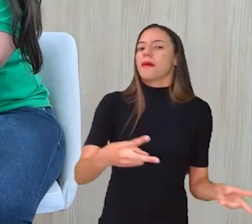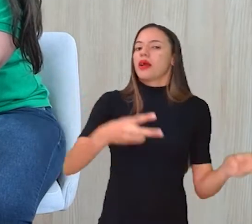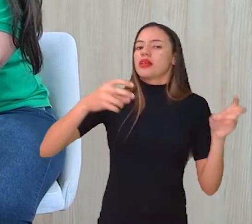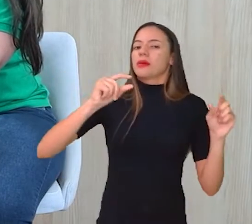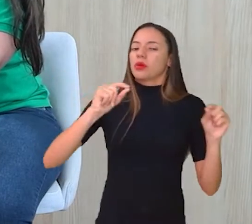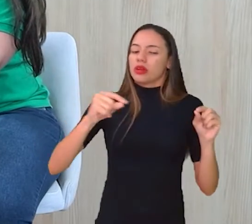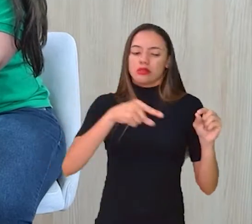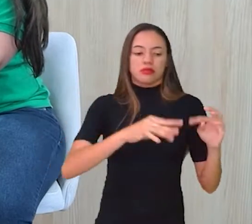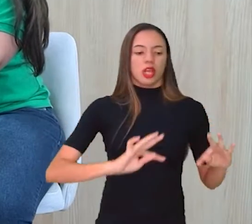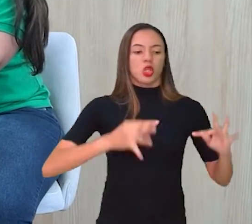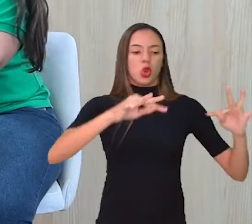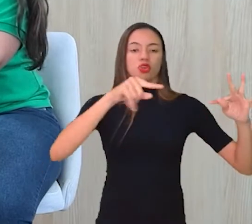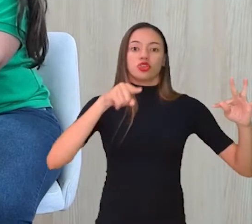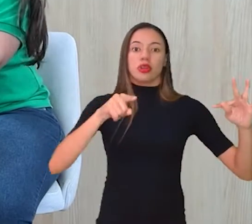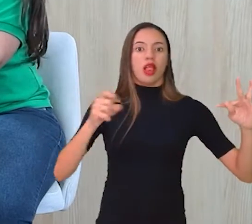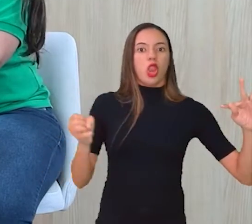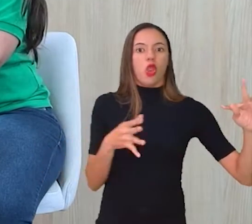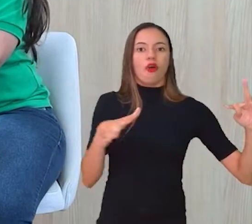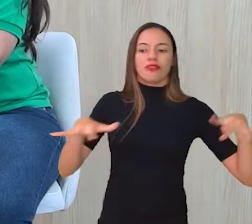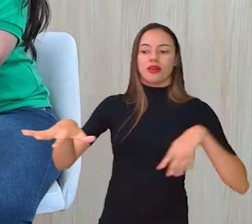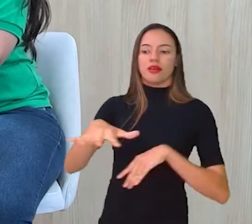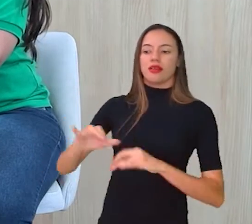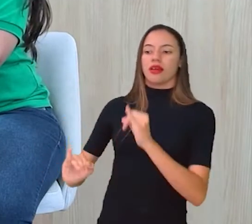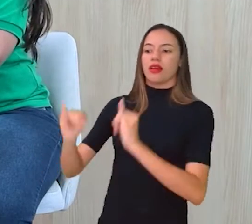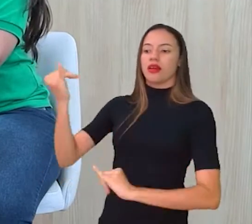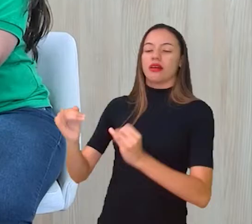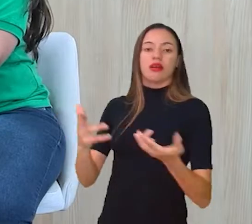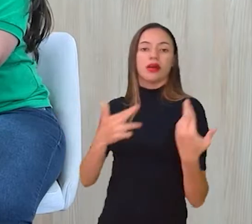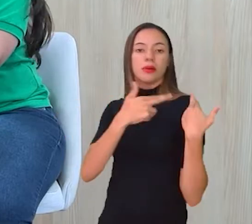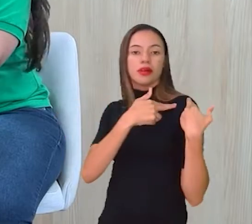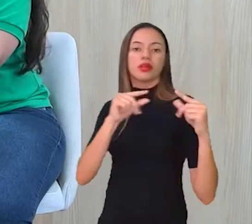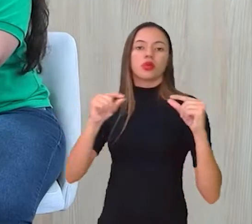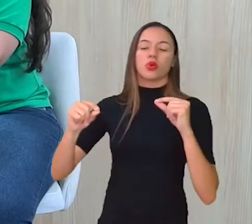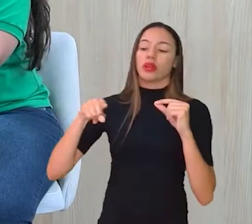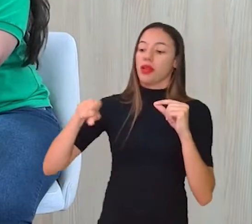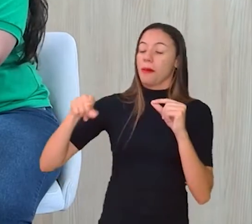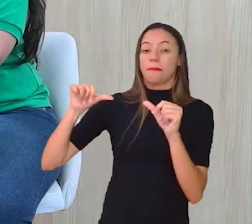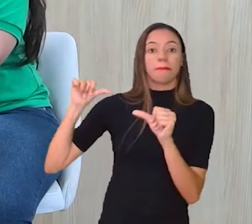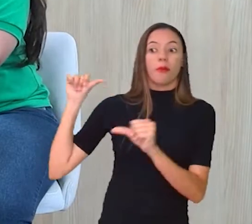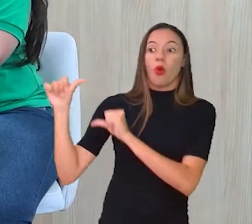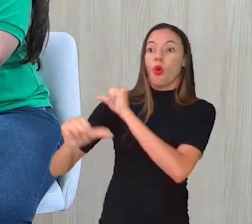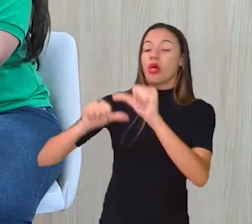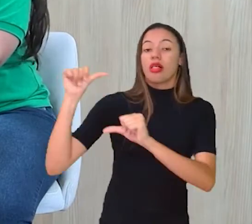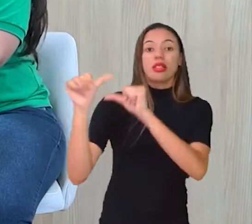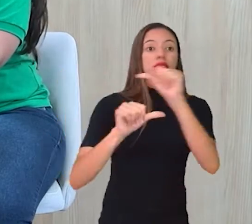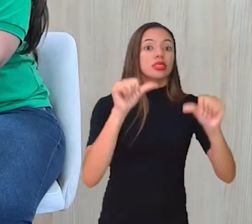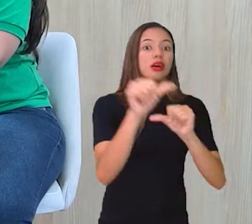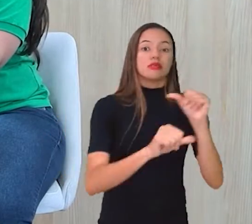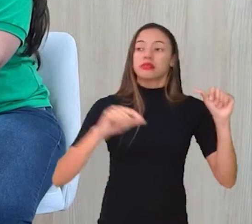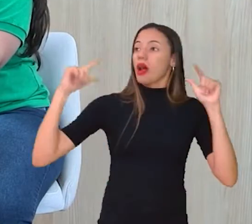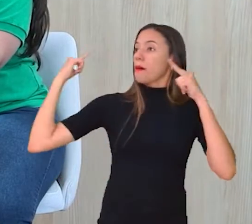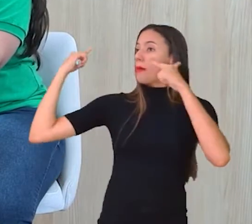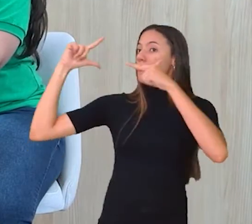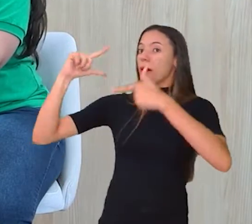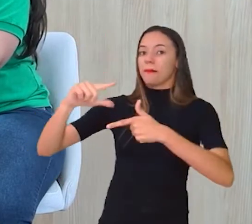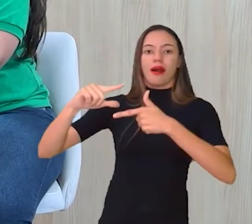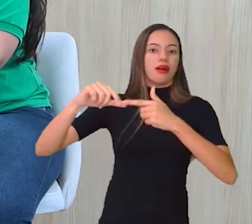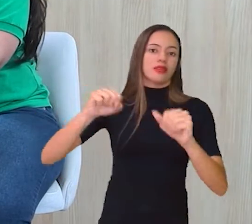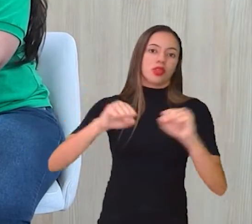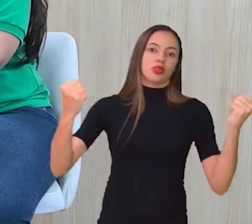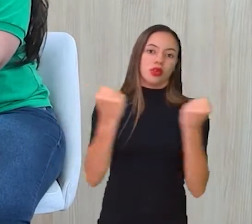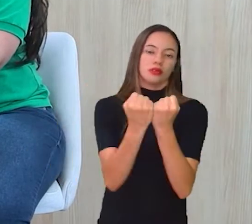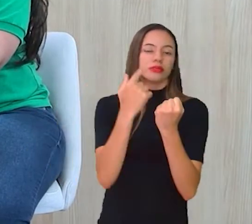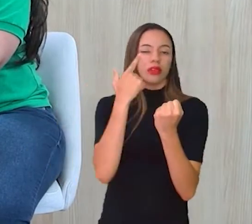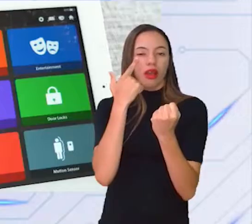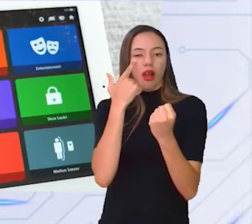na indústria, elas são responsáveis por mudanças de paradigmas na sociedade de uma maneira impressionante. Então, dá uma olhadinha